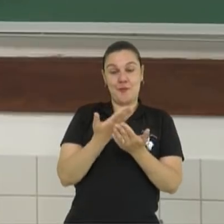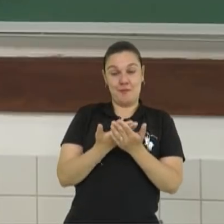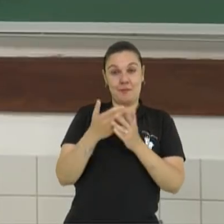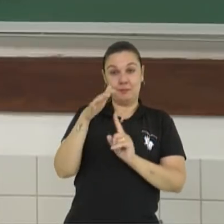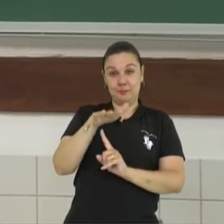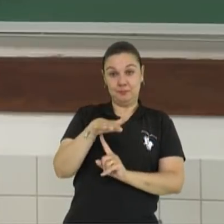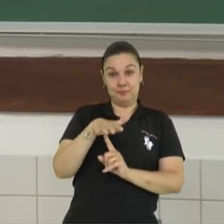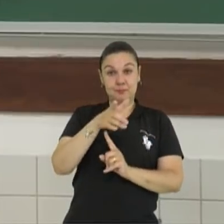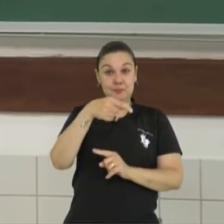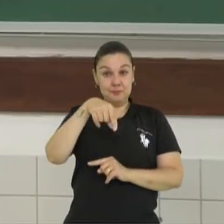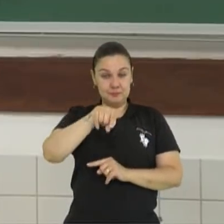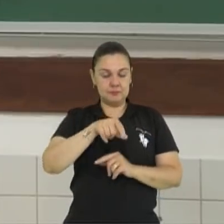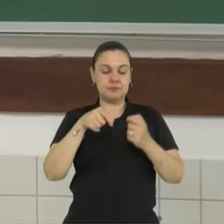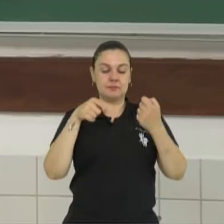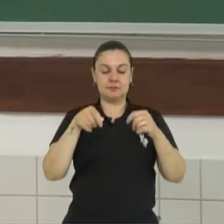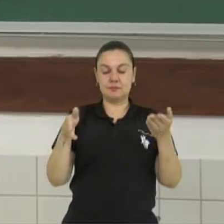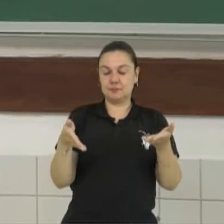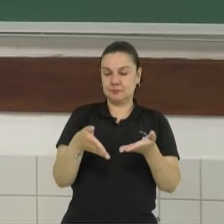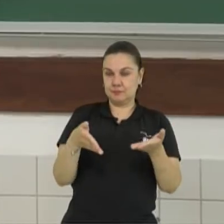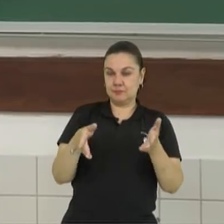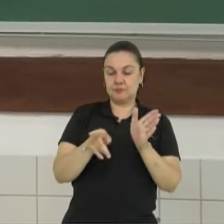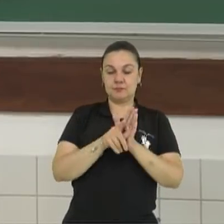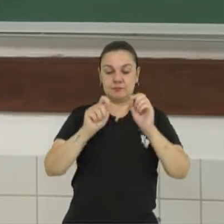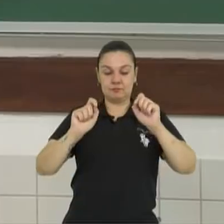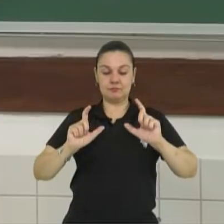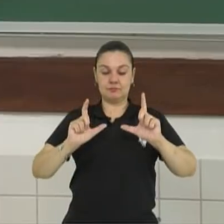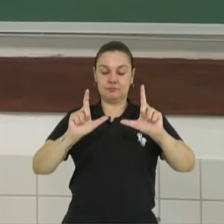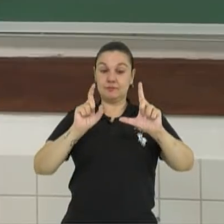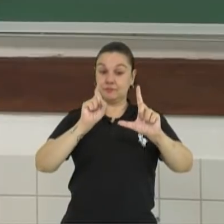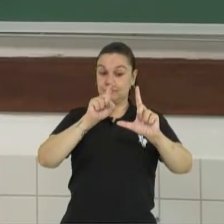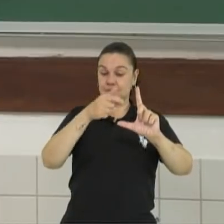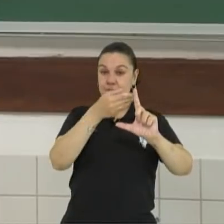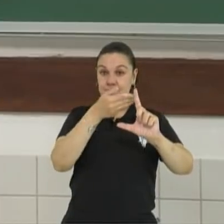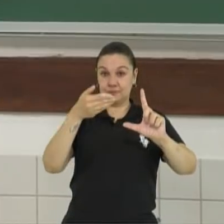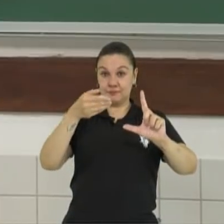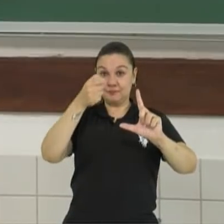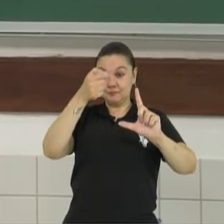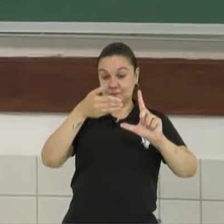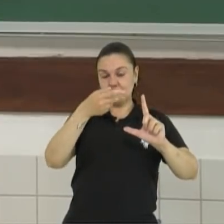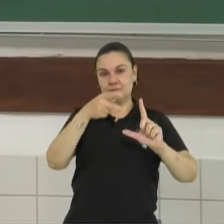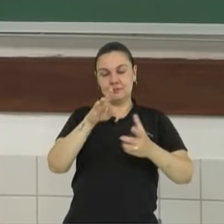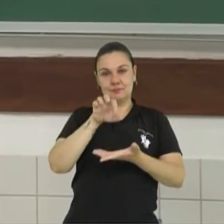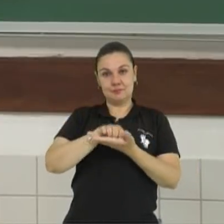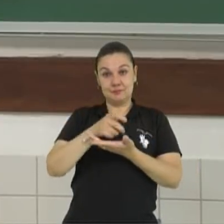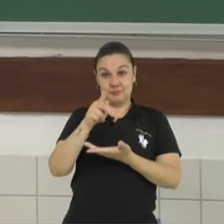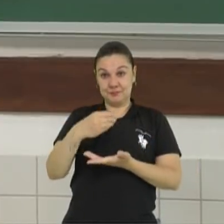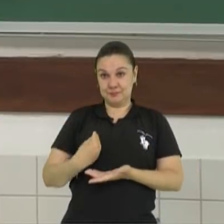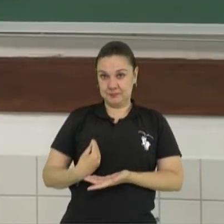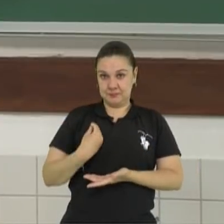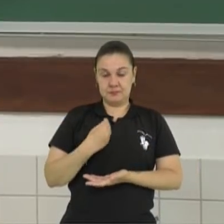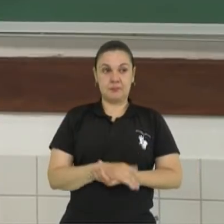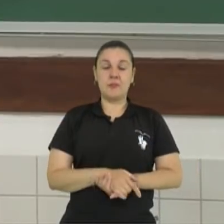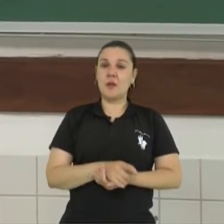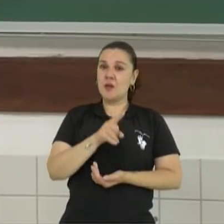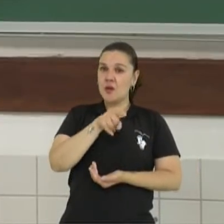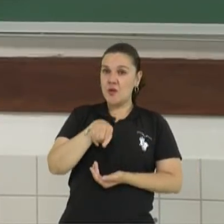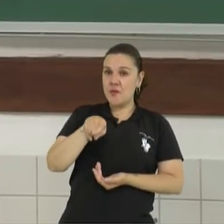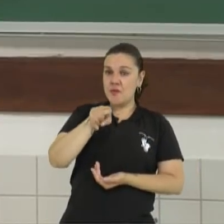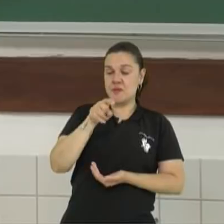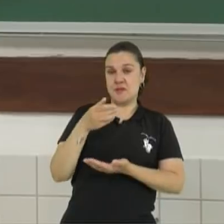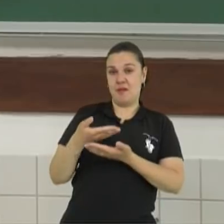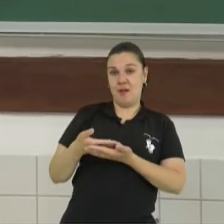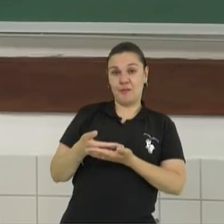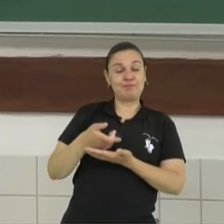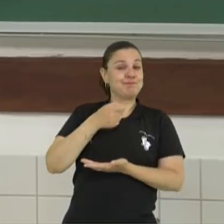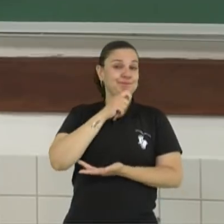Paraná, clica na aula de hoje, no formulário da aula de hoje, preenche e garante a sua presença. Para você, estudante, que